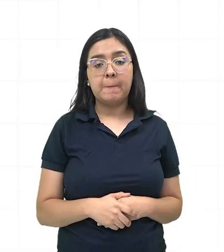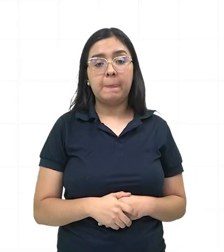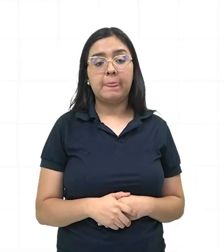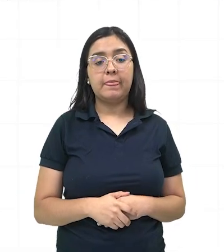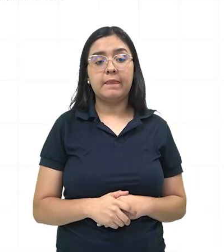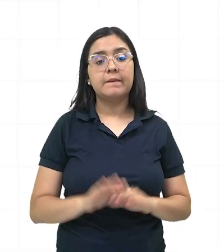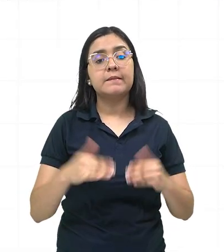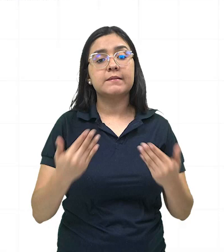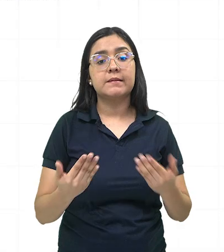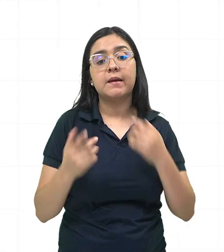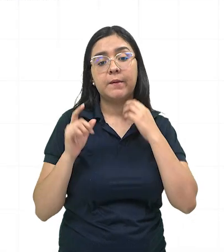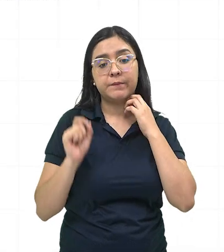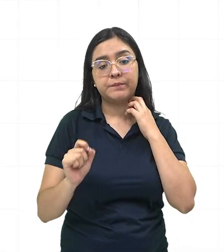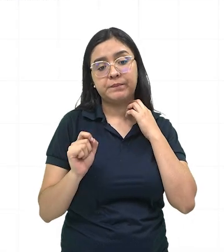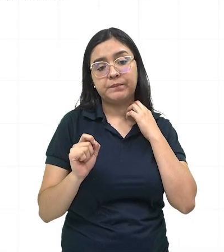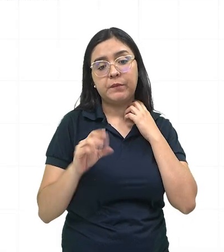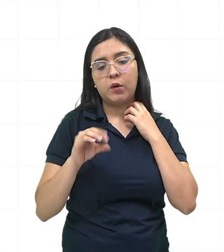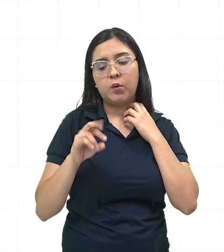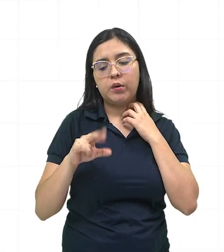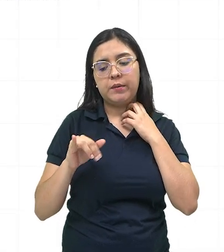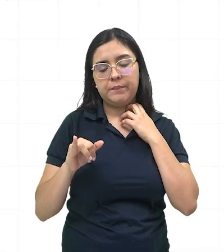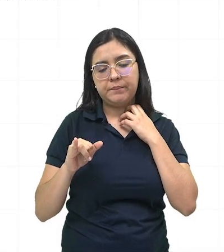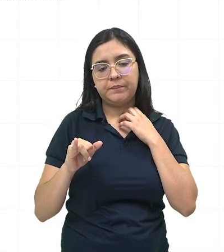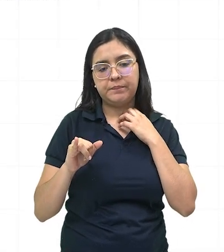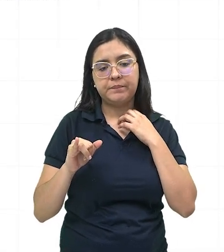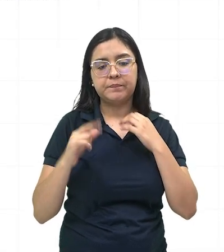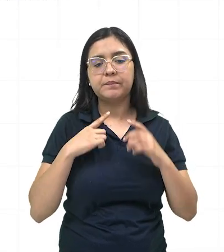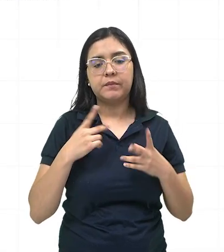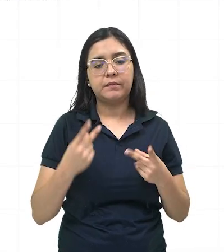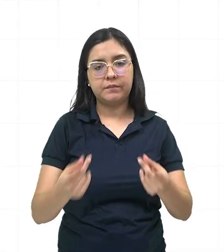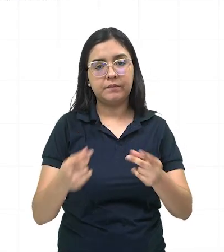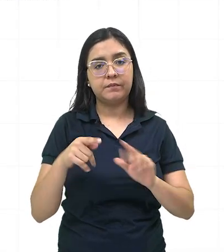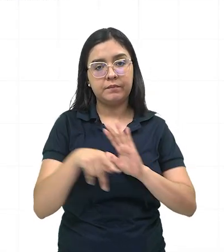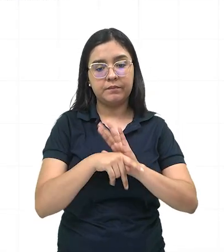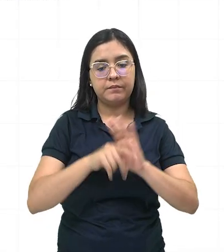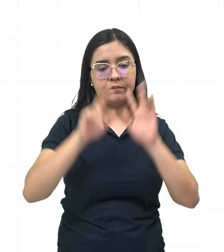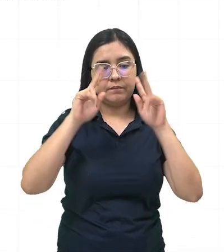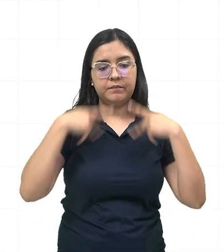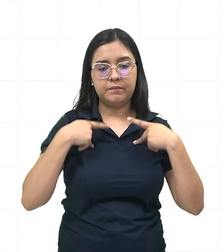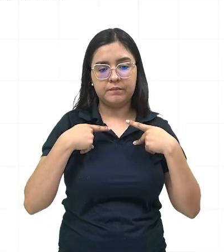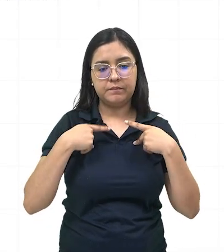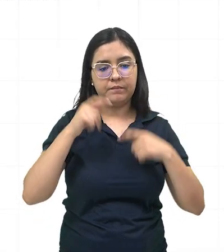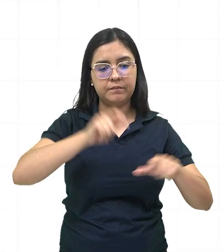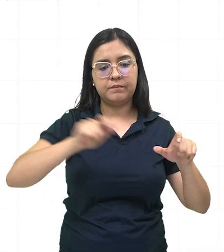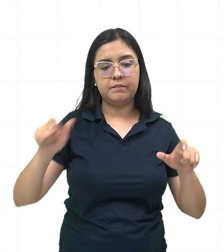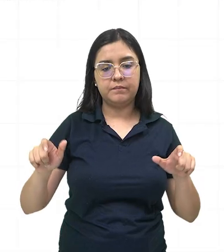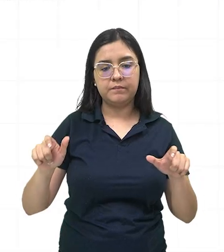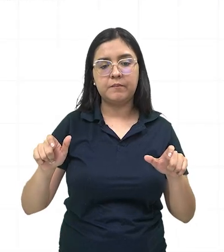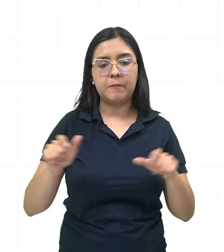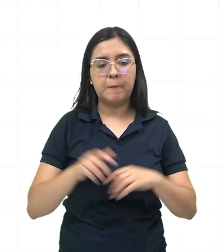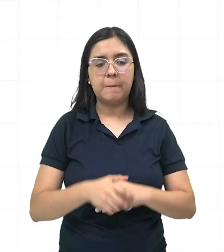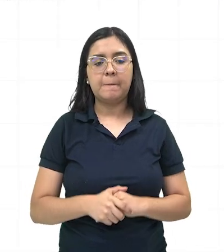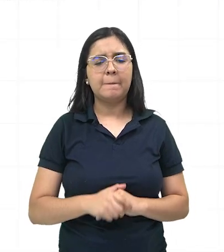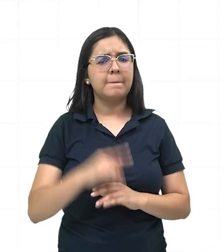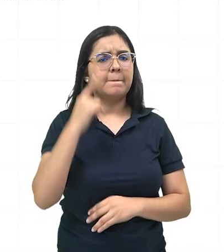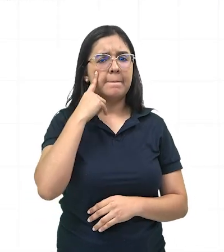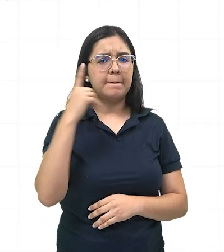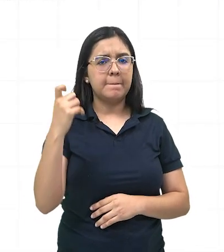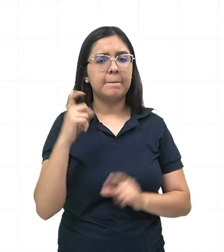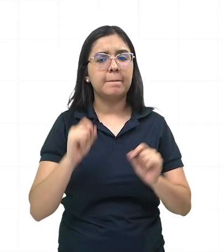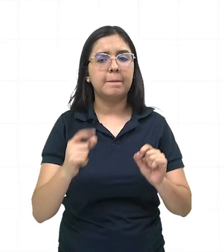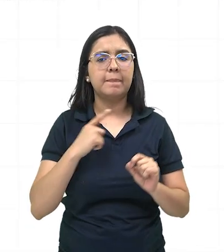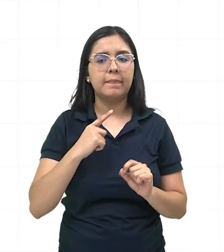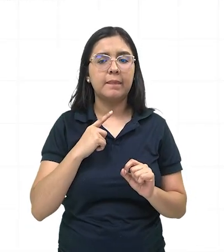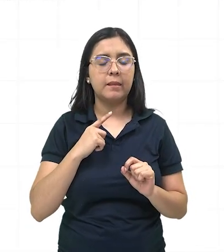parte eterna, sendo essa parte a parte eterna de um ser, né? Então, é bem interessante